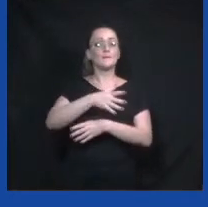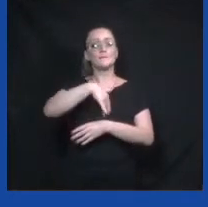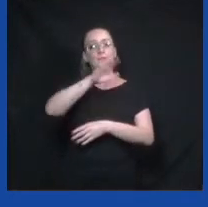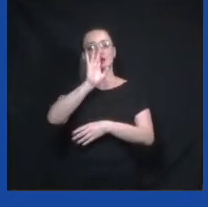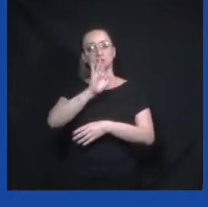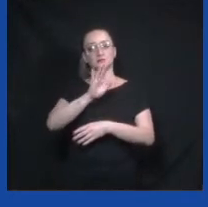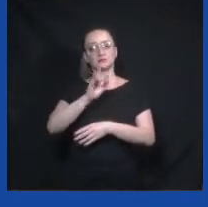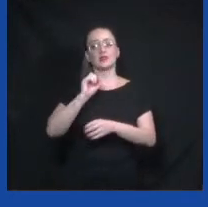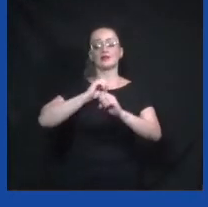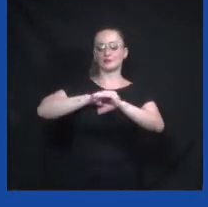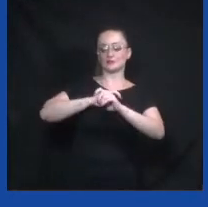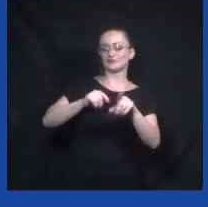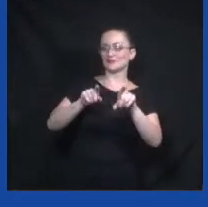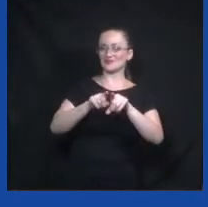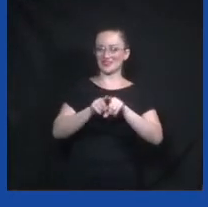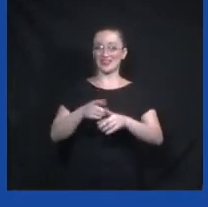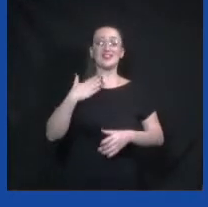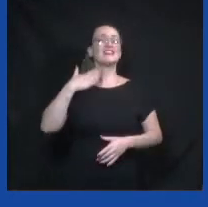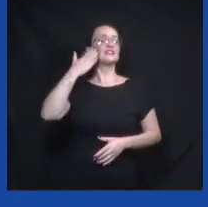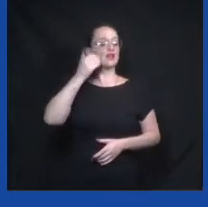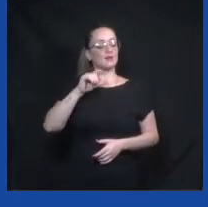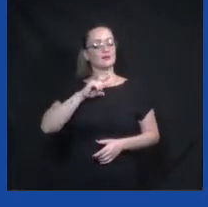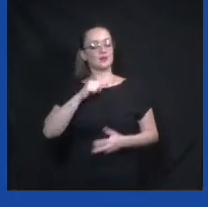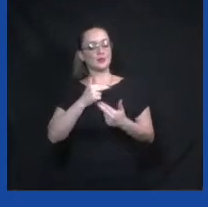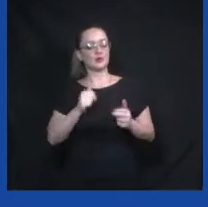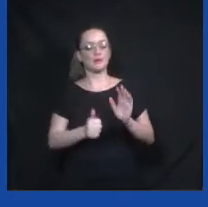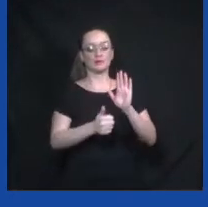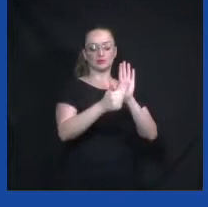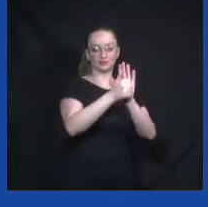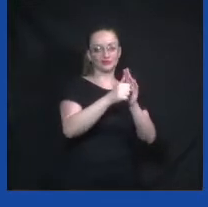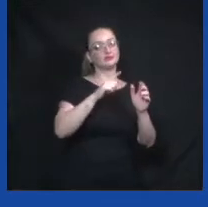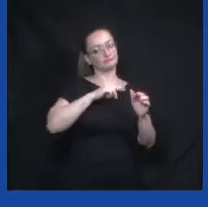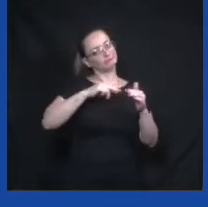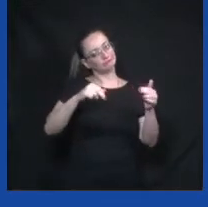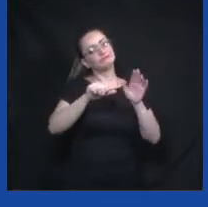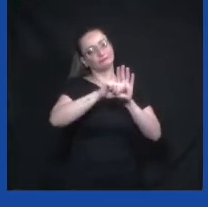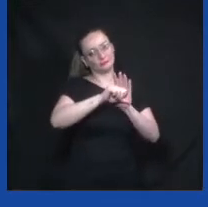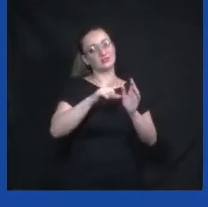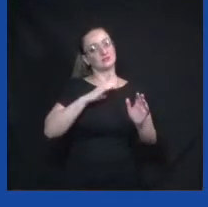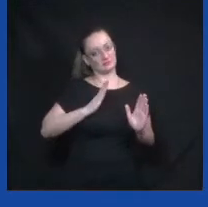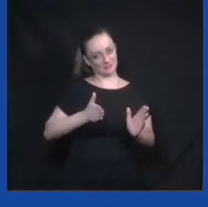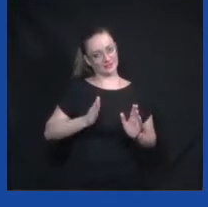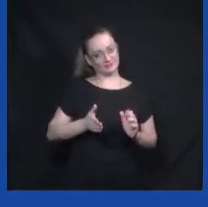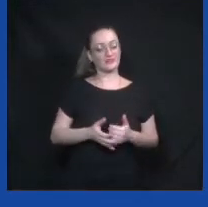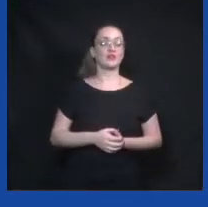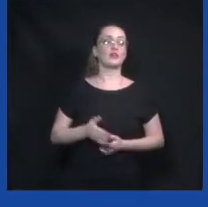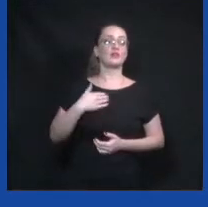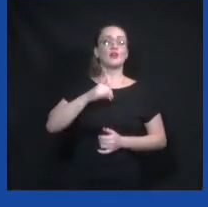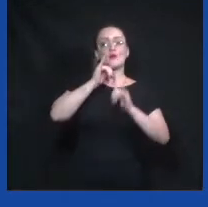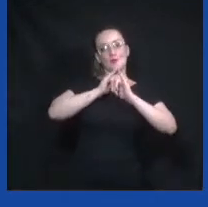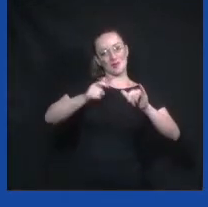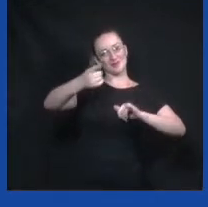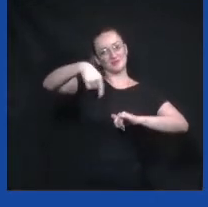a educação. A gente sabe que tem pontos positivos e pontos negativos. A gente vai contar essa história para você.